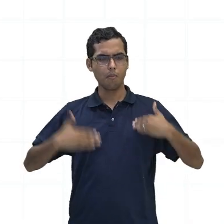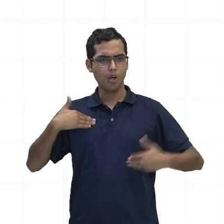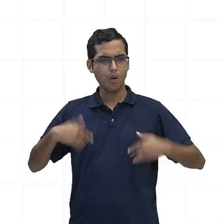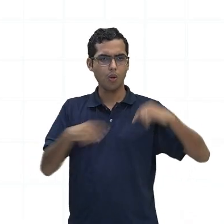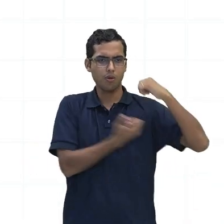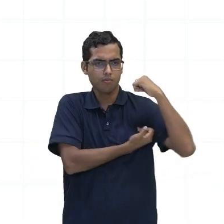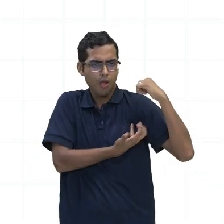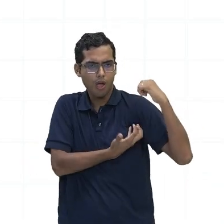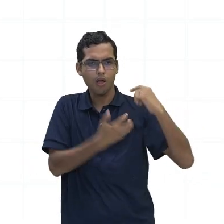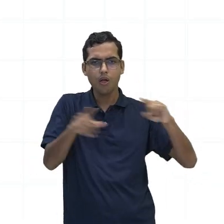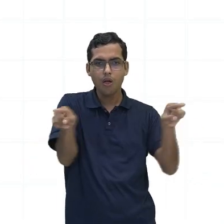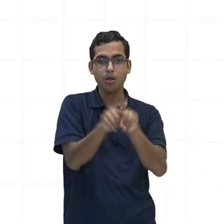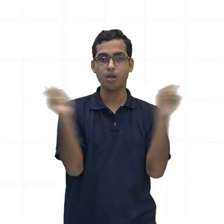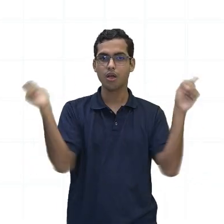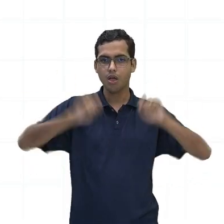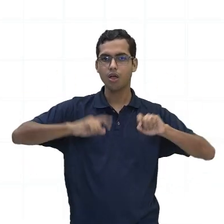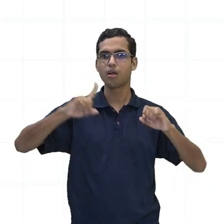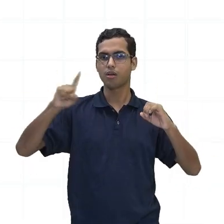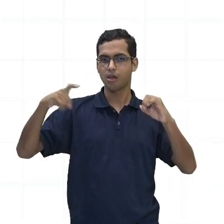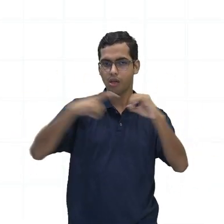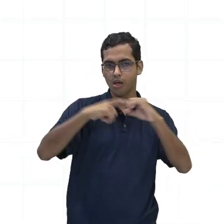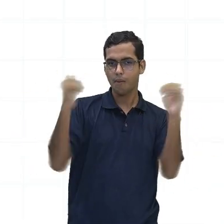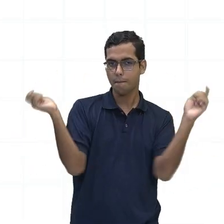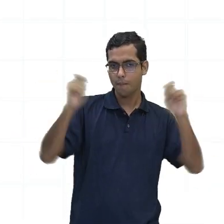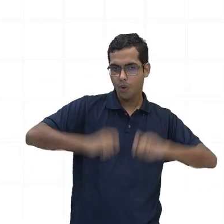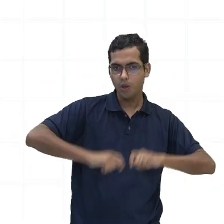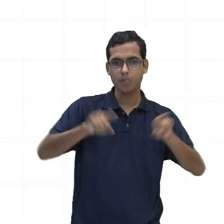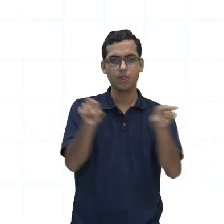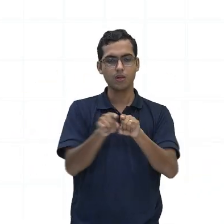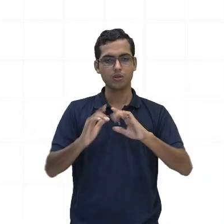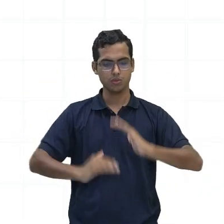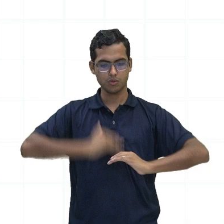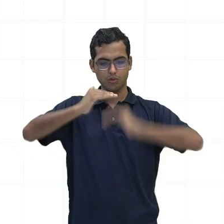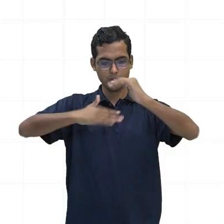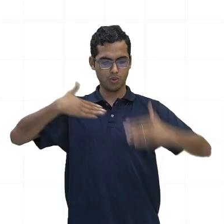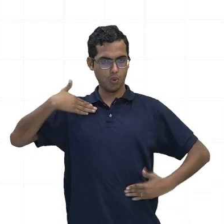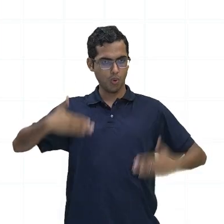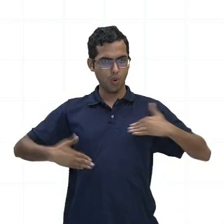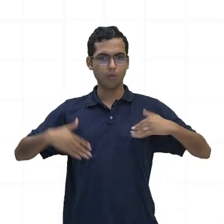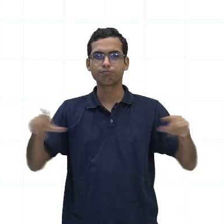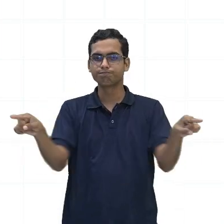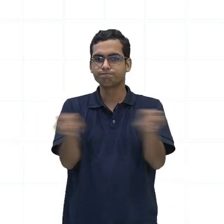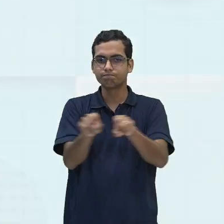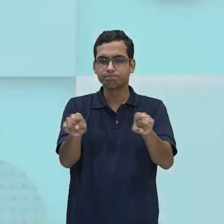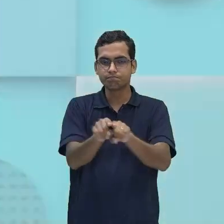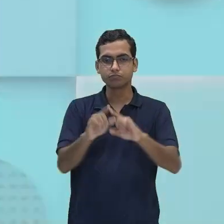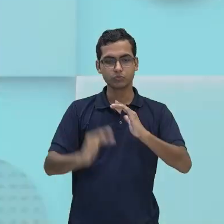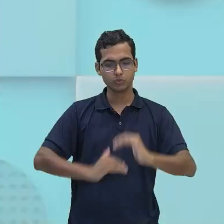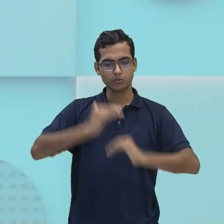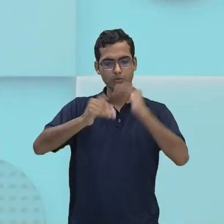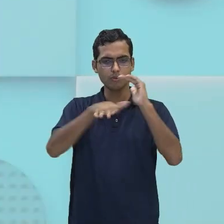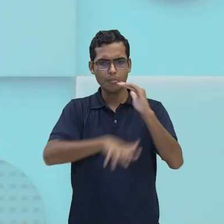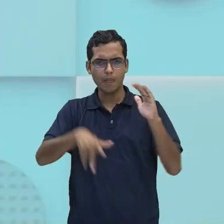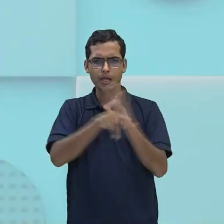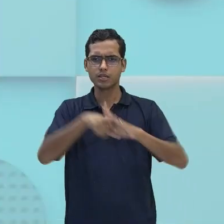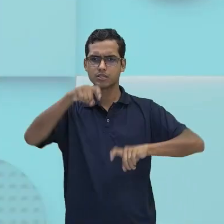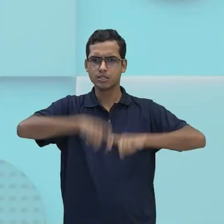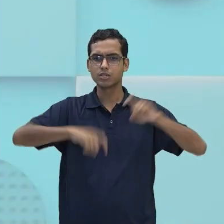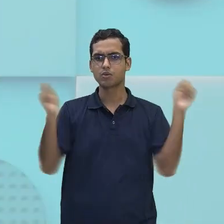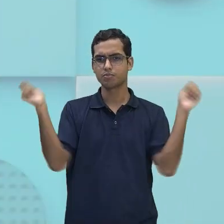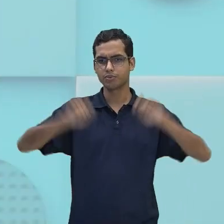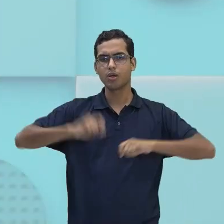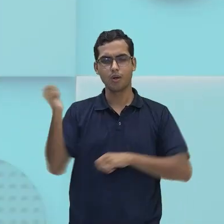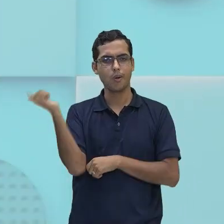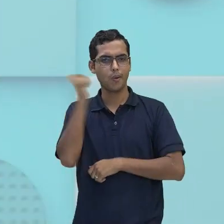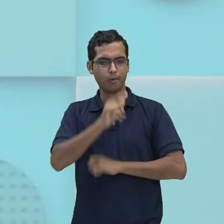capacidade de fecundar, o desenvolvimento físico completo e o desenvolvimento sexual completo também. E junto com